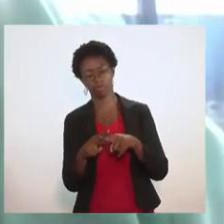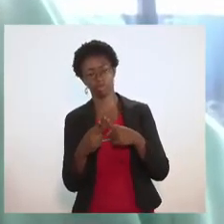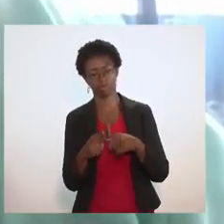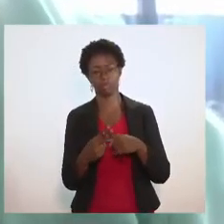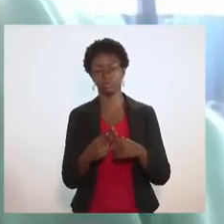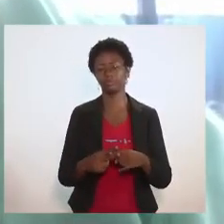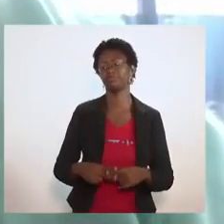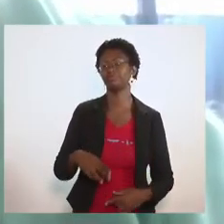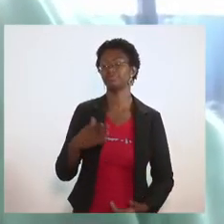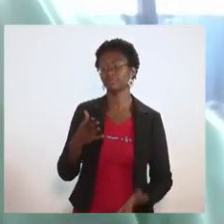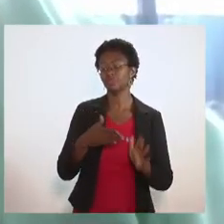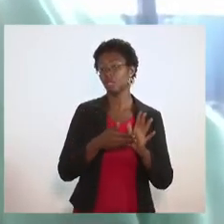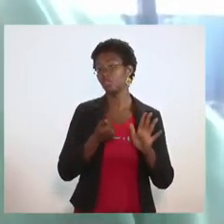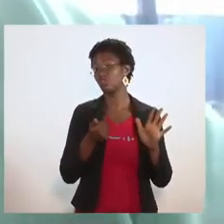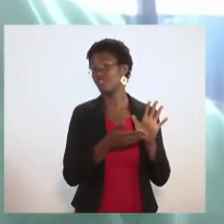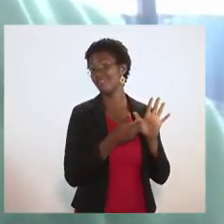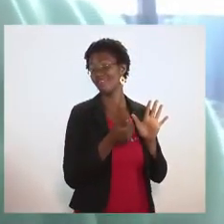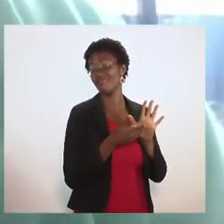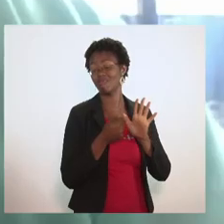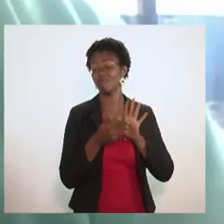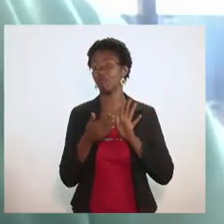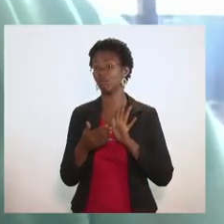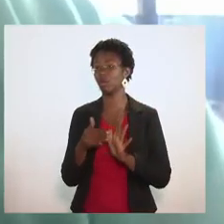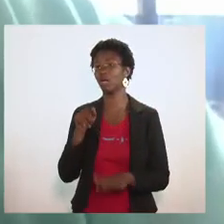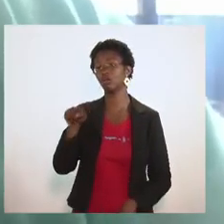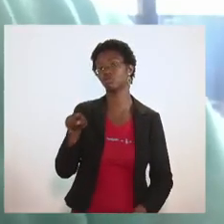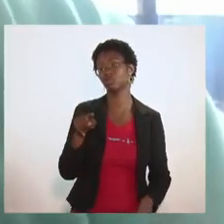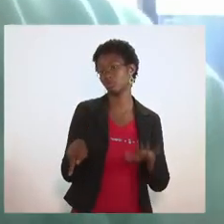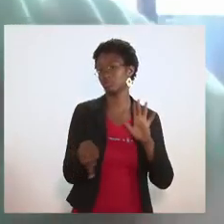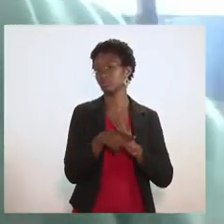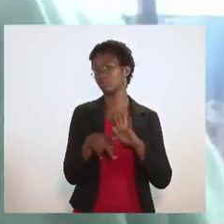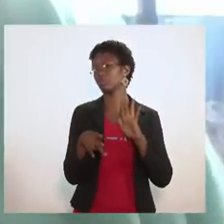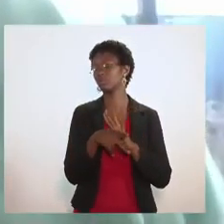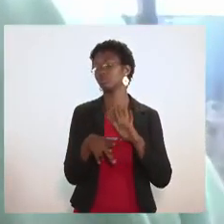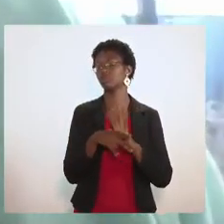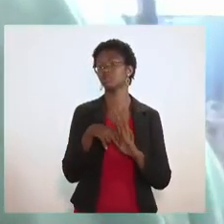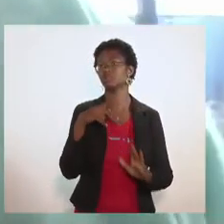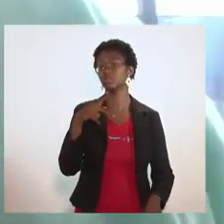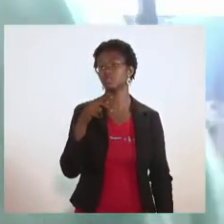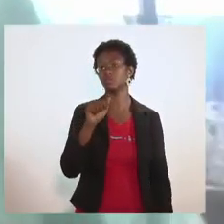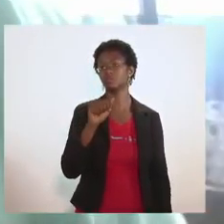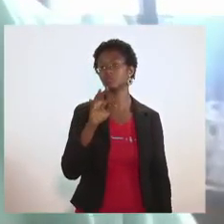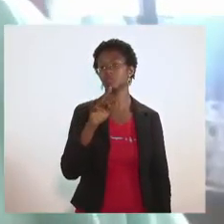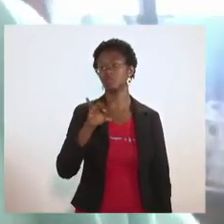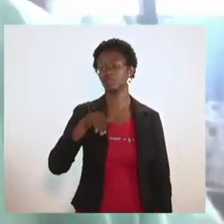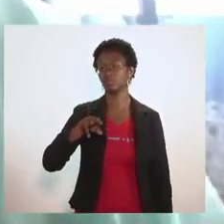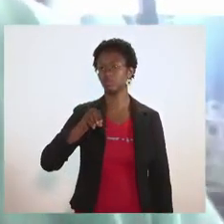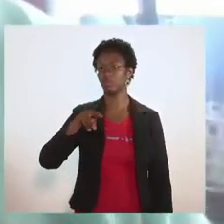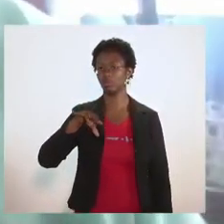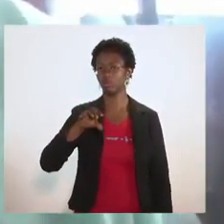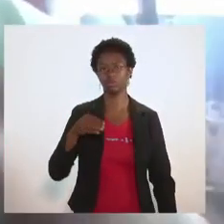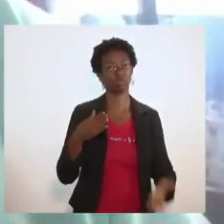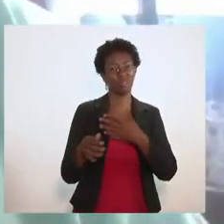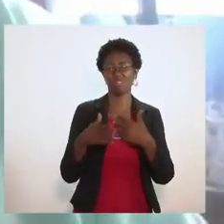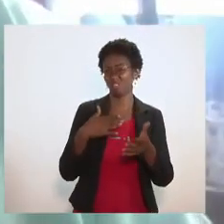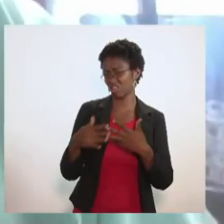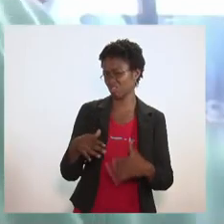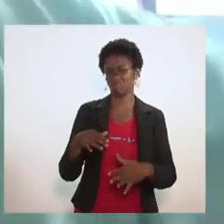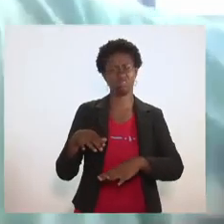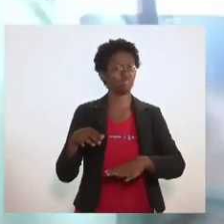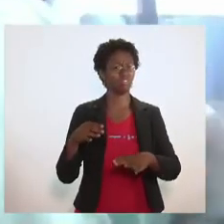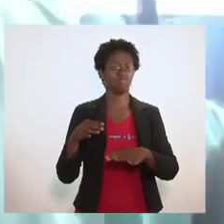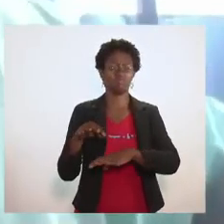por ser tombado, não comportaria modificações. Aí, Luiz Paulo, a emenda, a subemenda